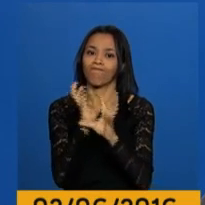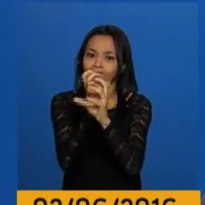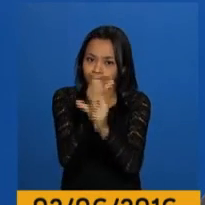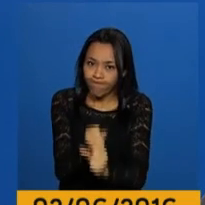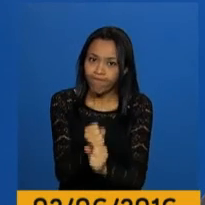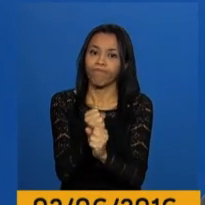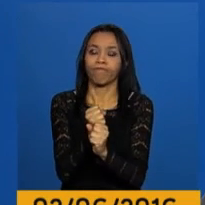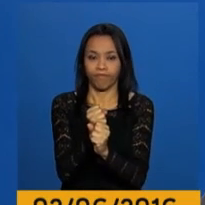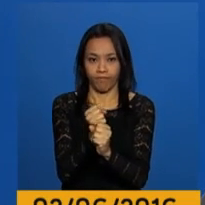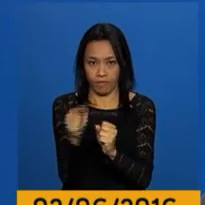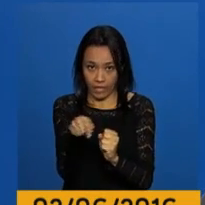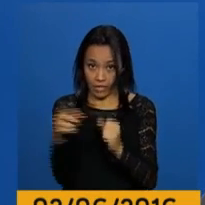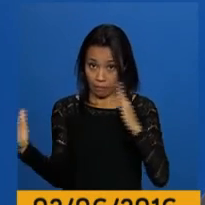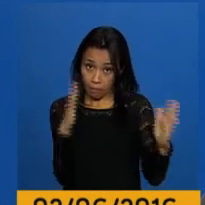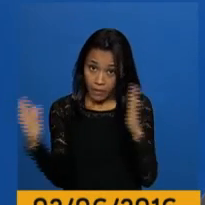nesse período seria,